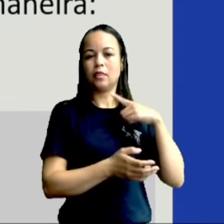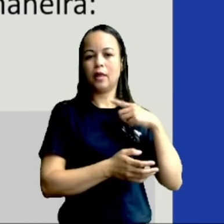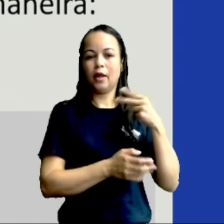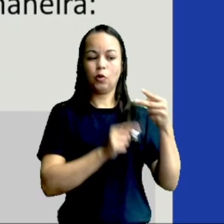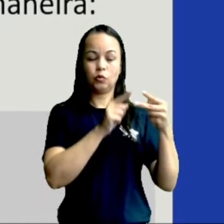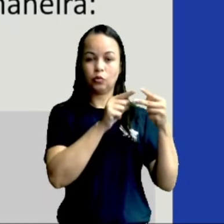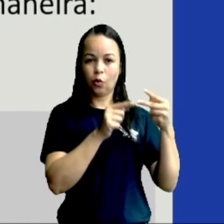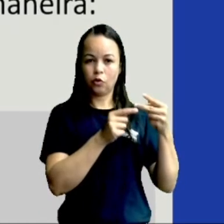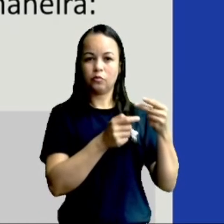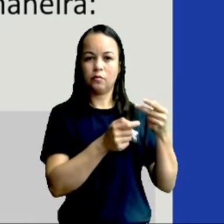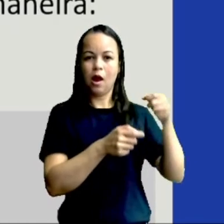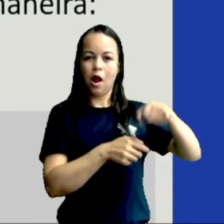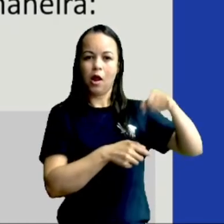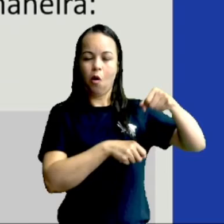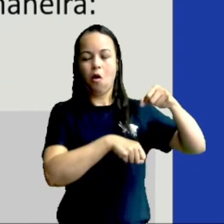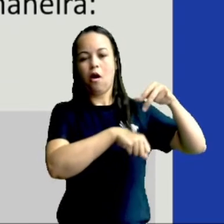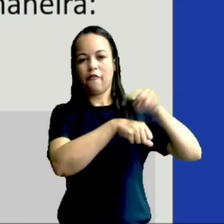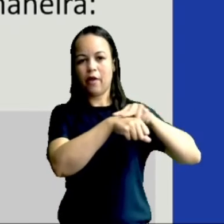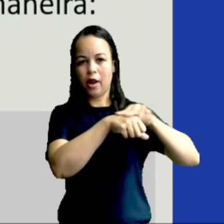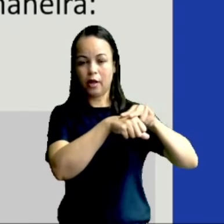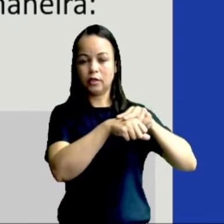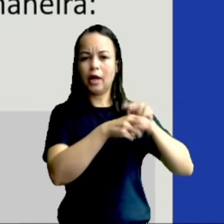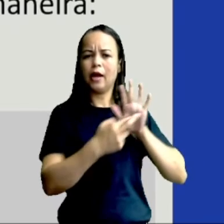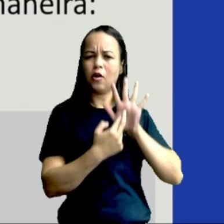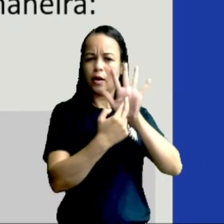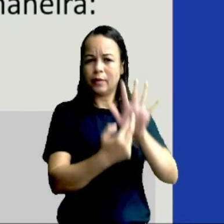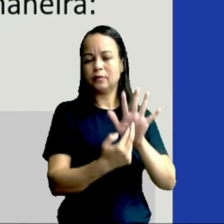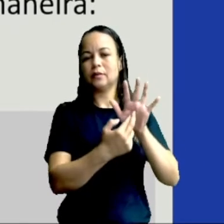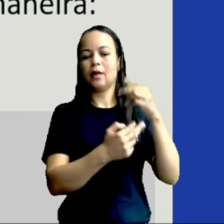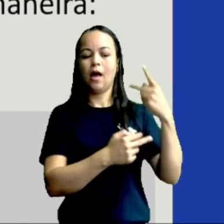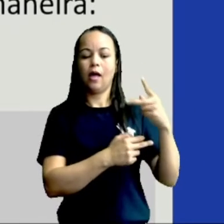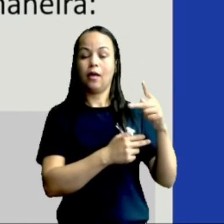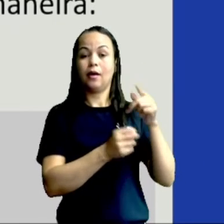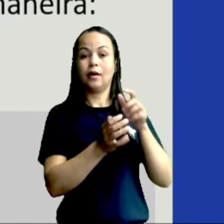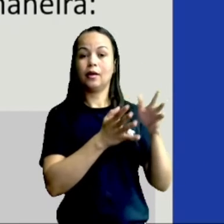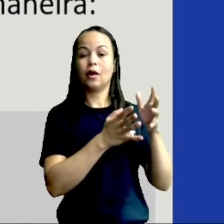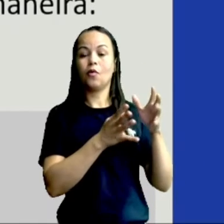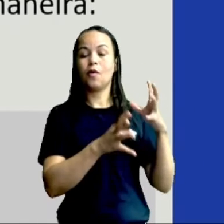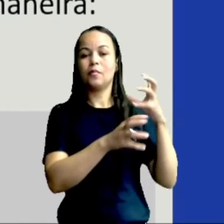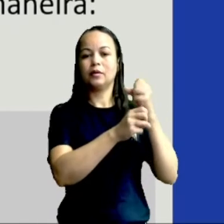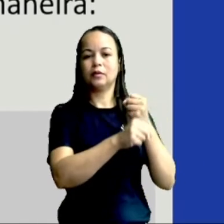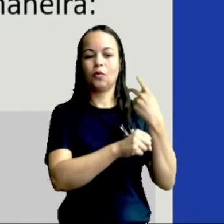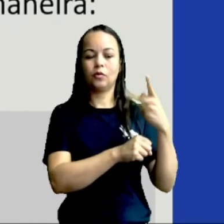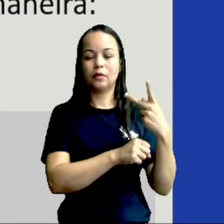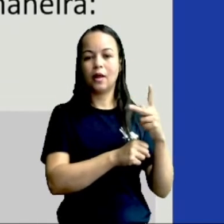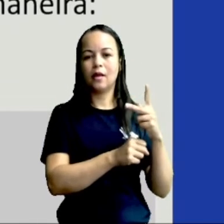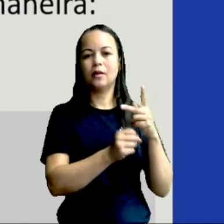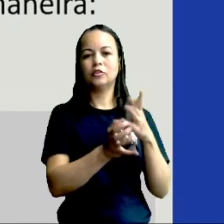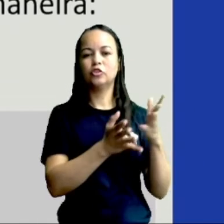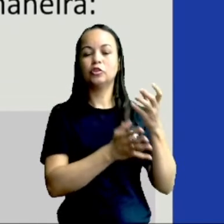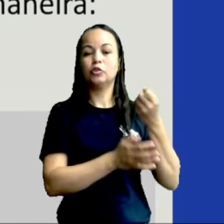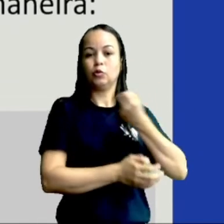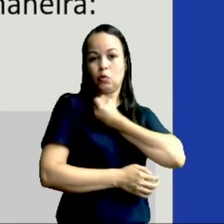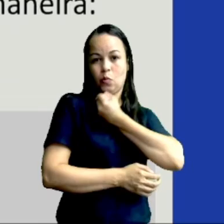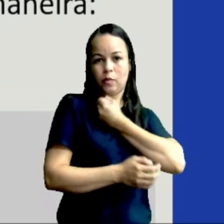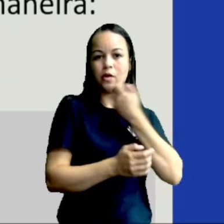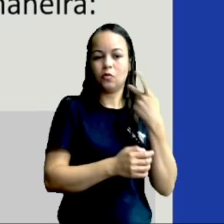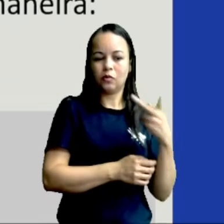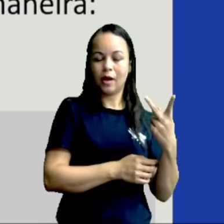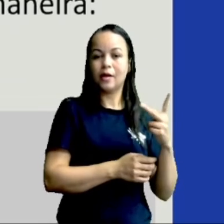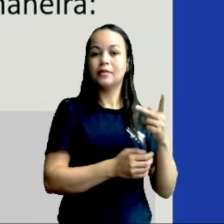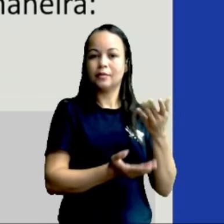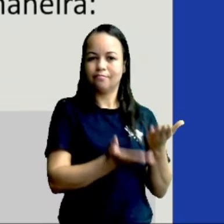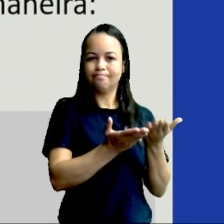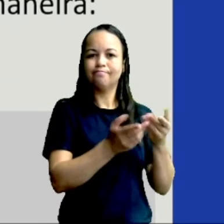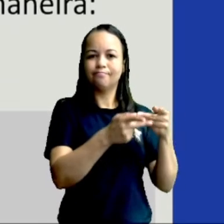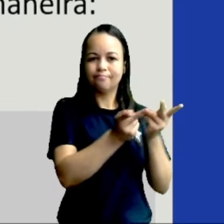2 pacotes verdes. E aí eu vou representar a operação como está representado aí nessa bandeja,